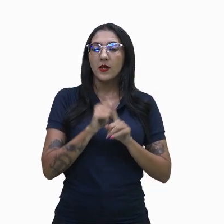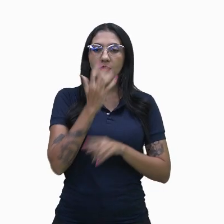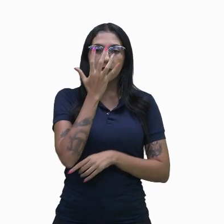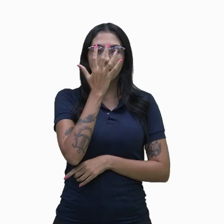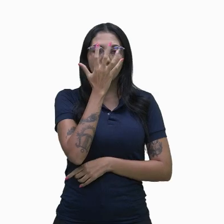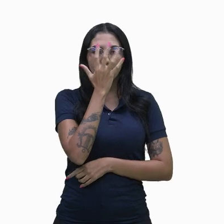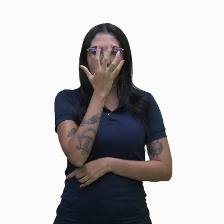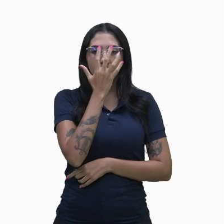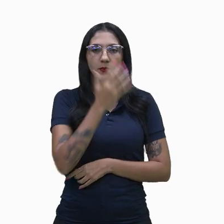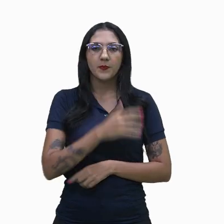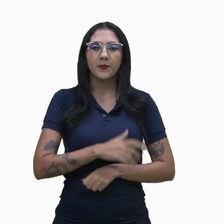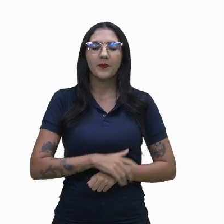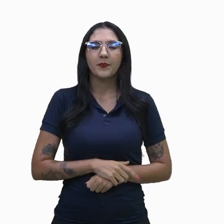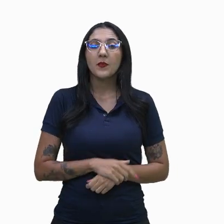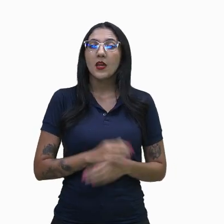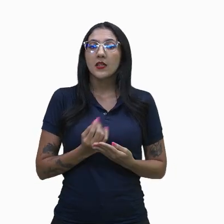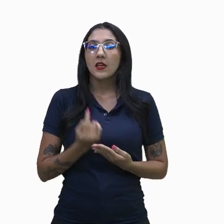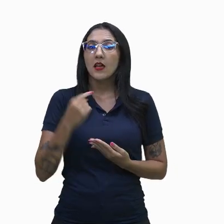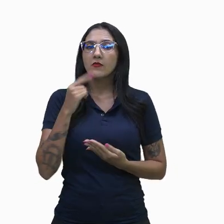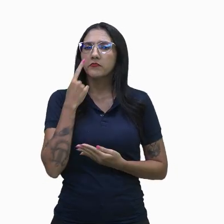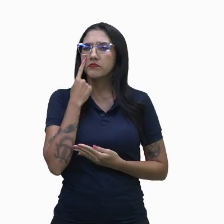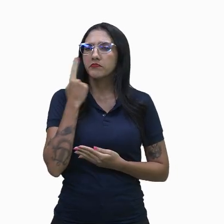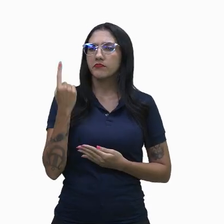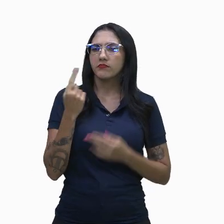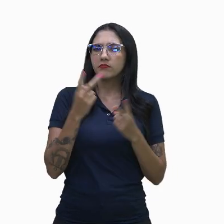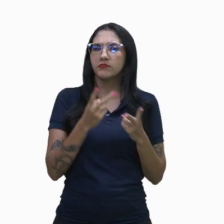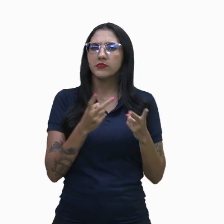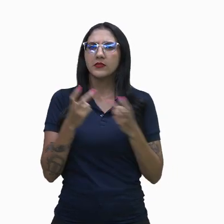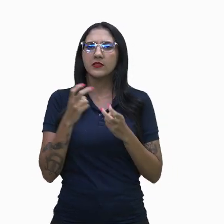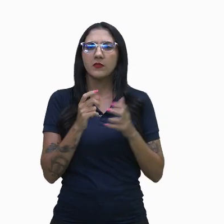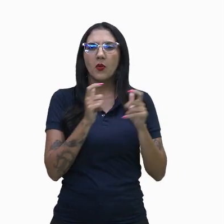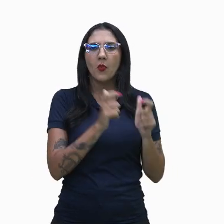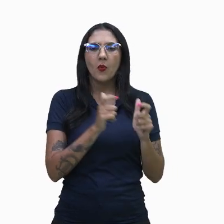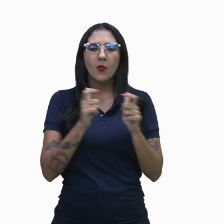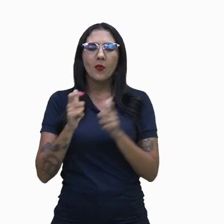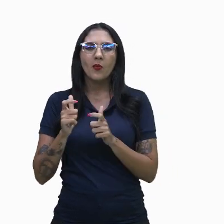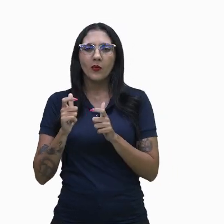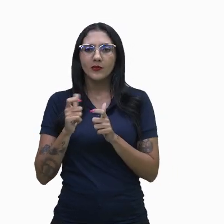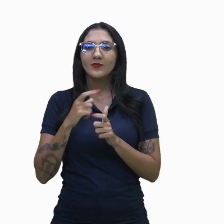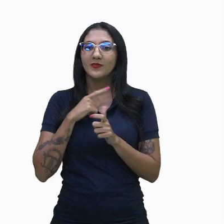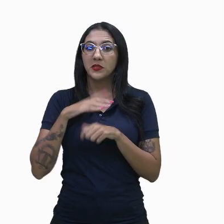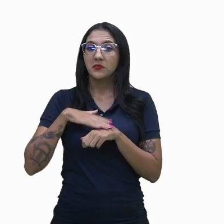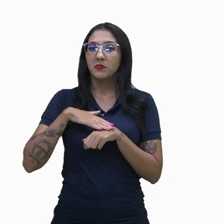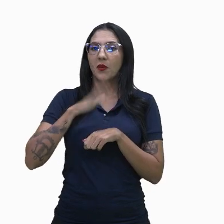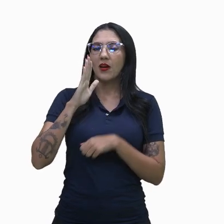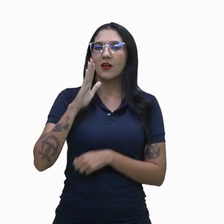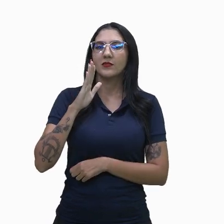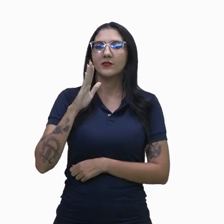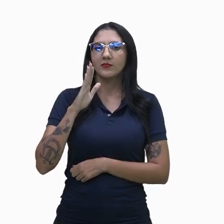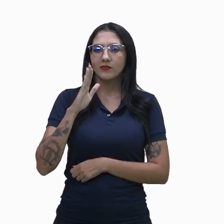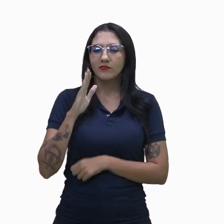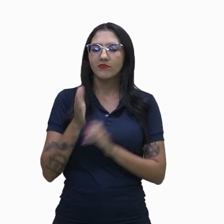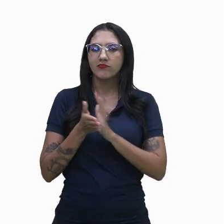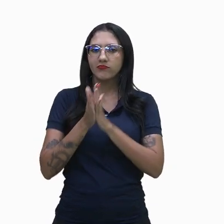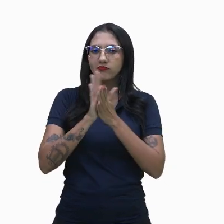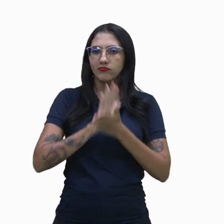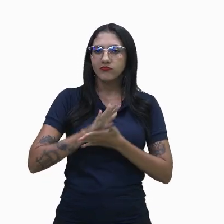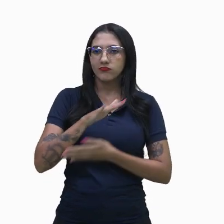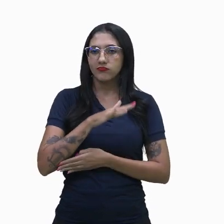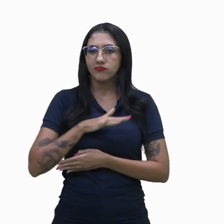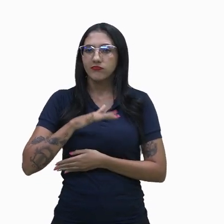E aí a gente observa, né? Onde ocorreu o maior desmatamento, como a gente pode verificar aí no